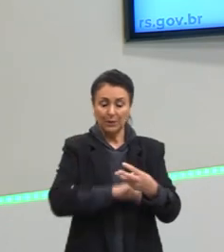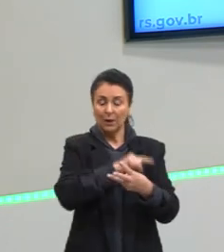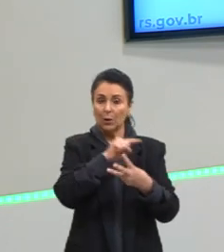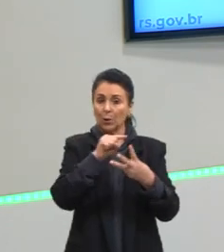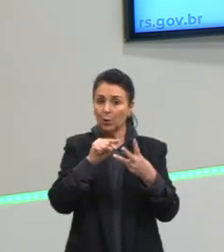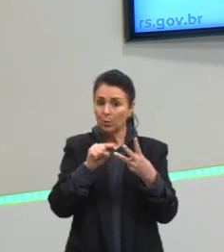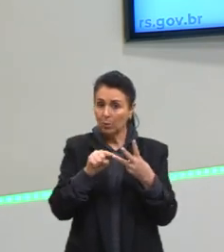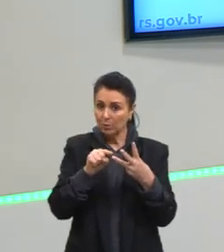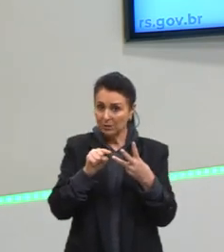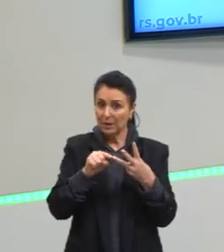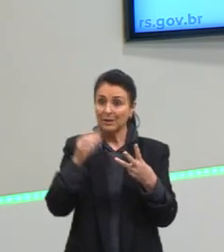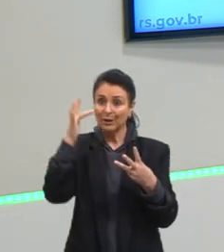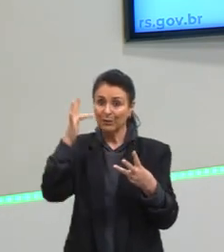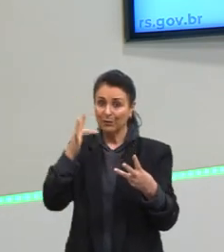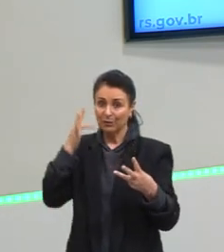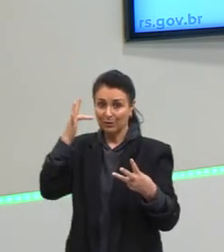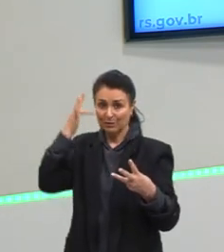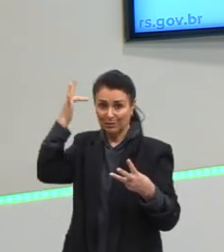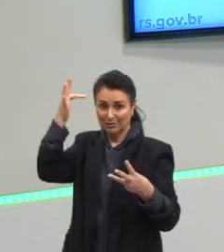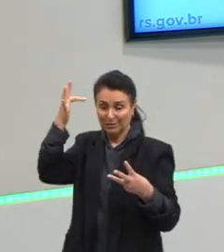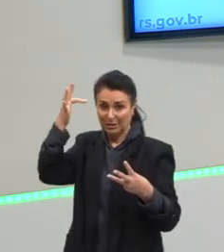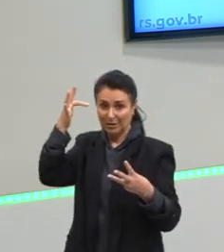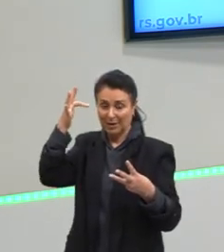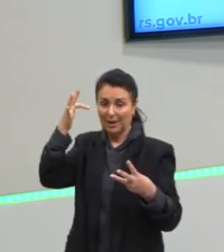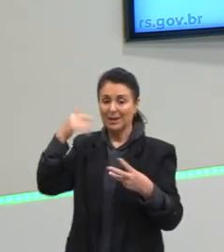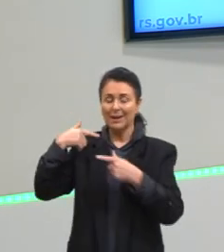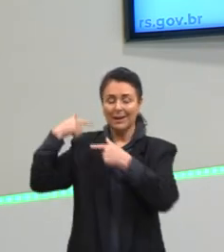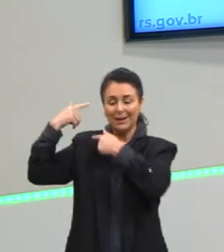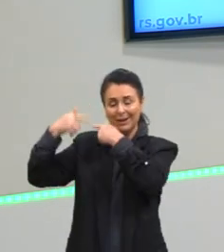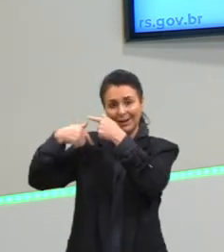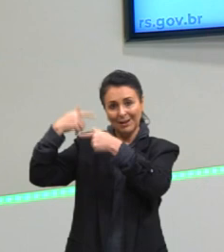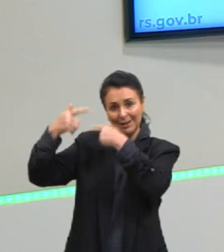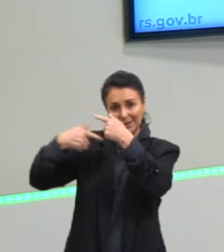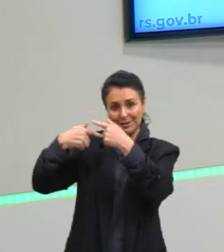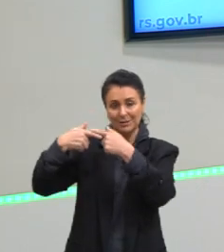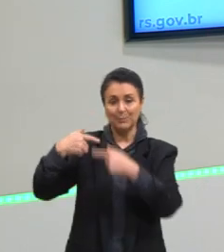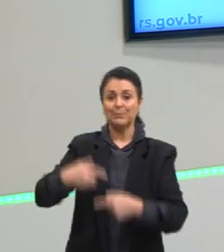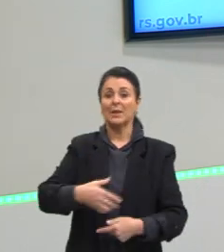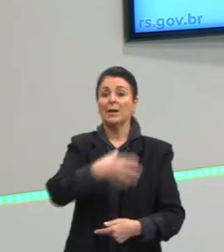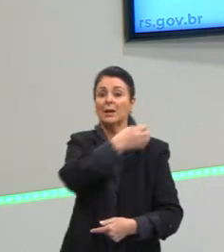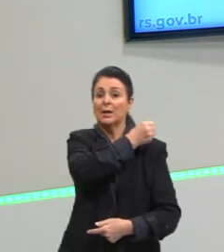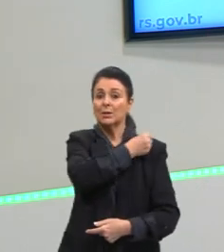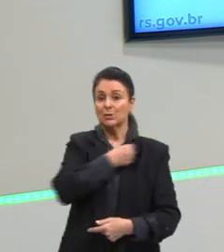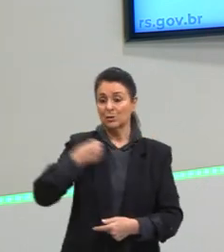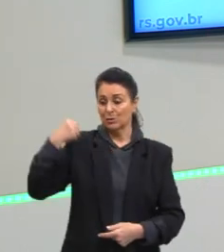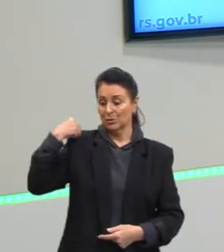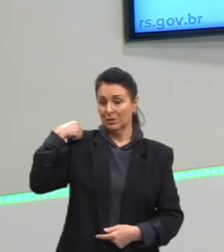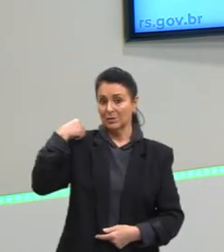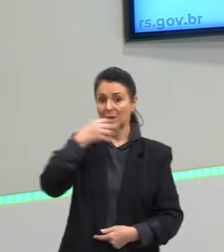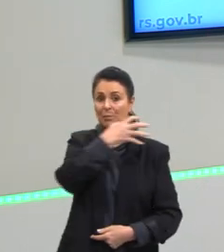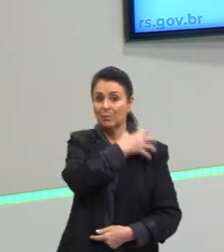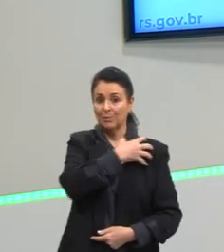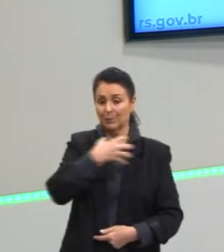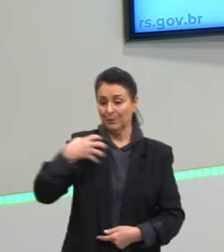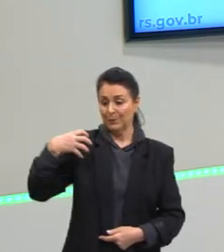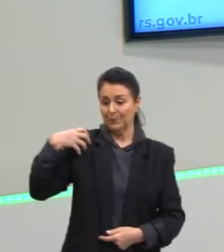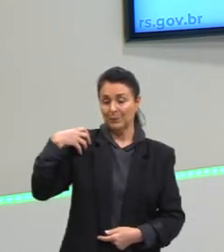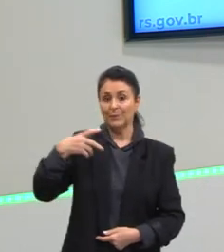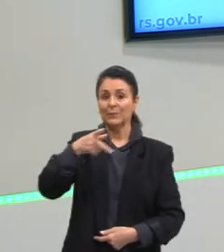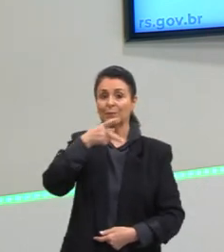esses três grandes filósofos a chamada filosofia clássica né o Sócrates Platão e Aristóteles